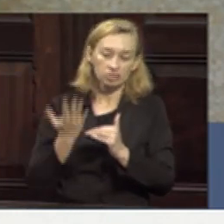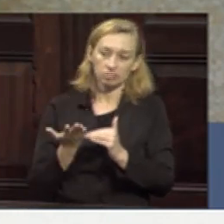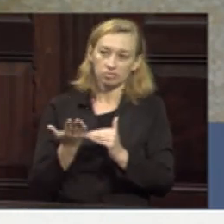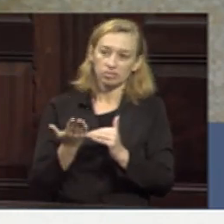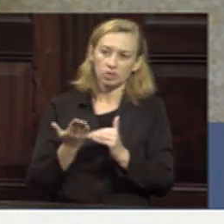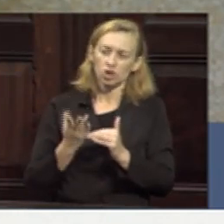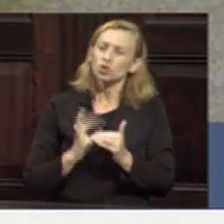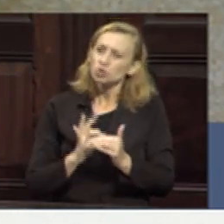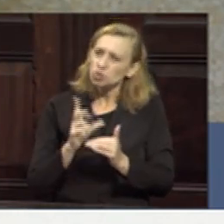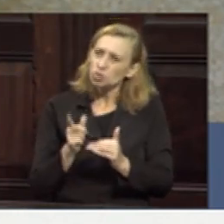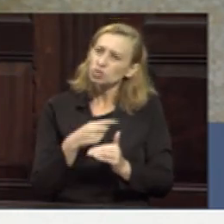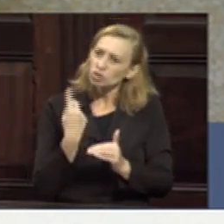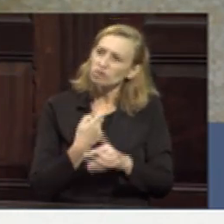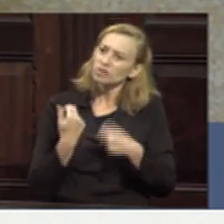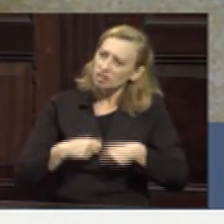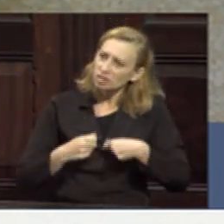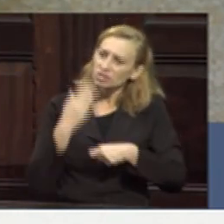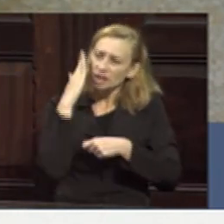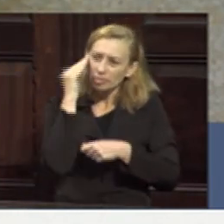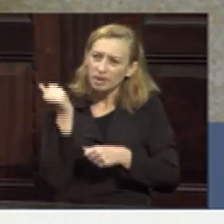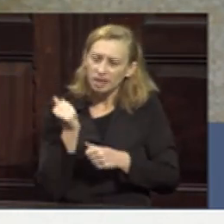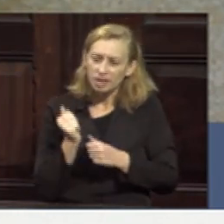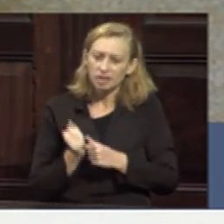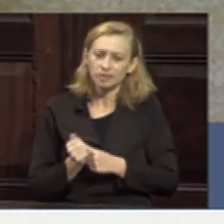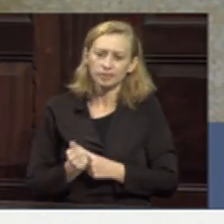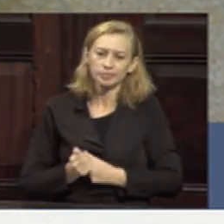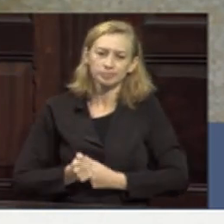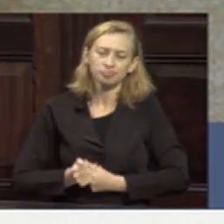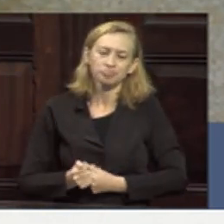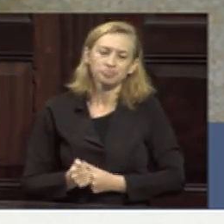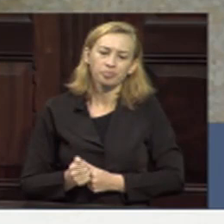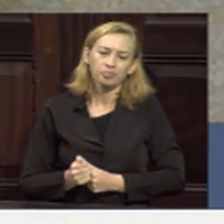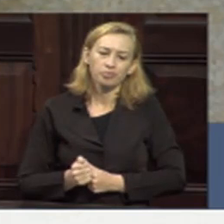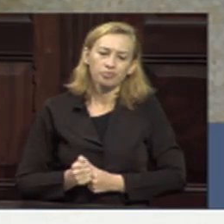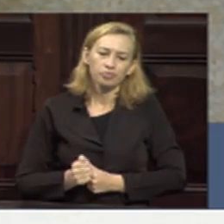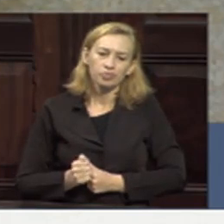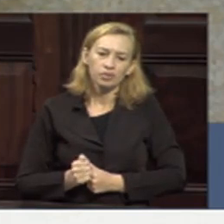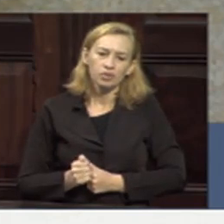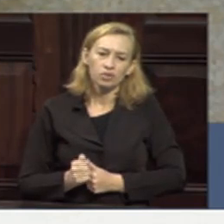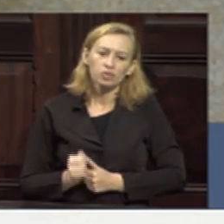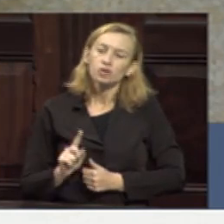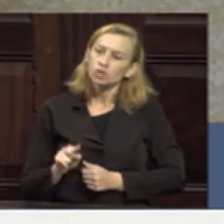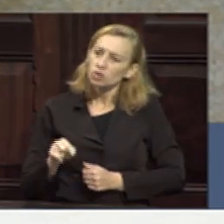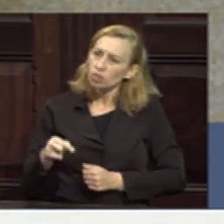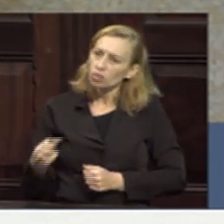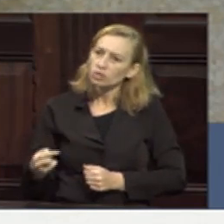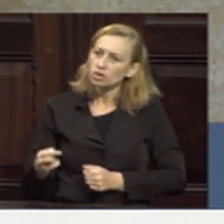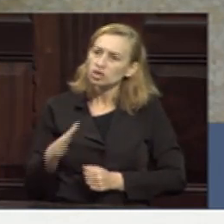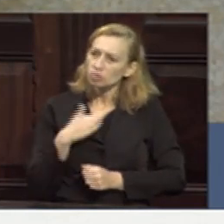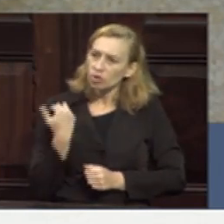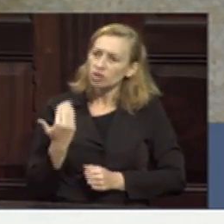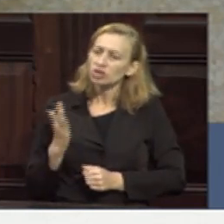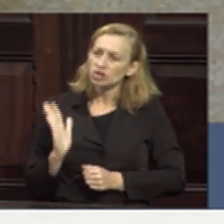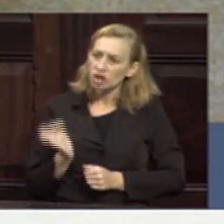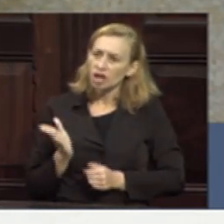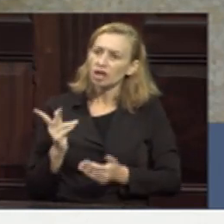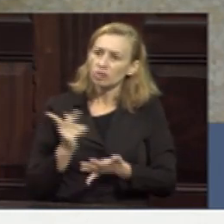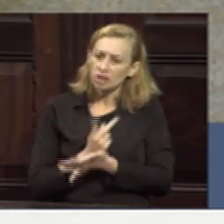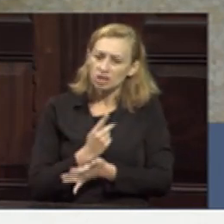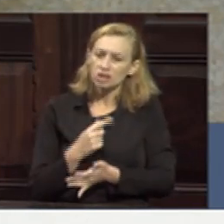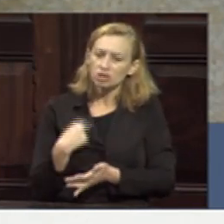e cumprirá esse mistério, como cumpriu nas diversas outras mortes que nós tivemos no estado do Rio de Janeiro.